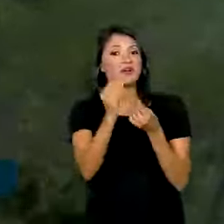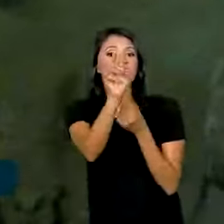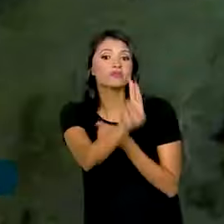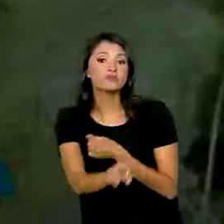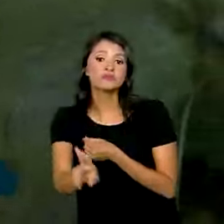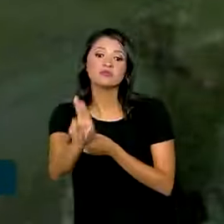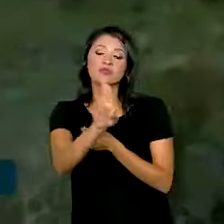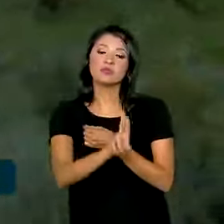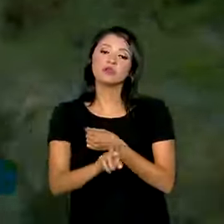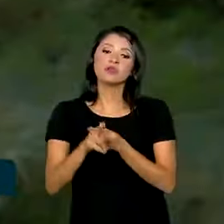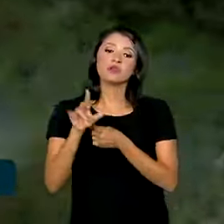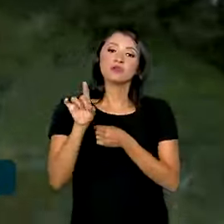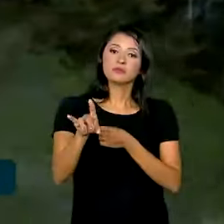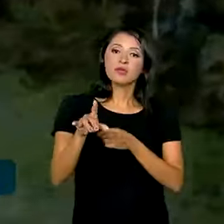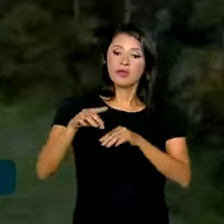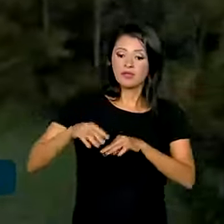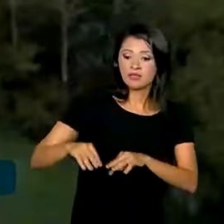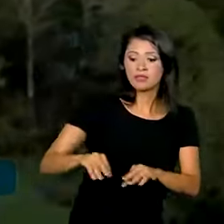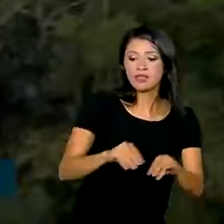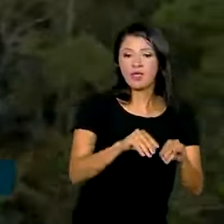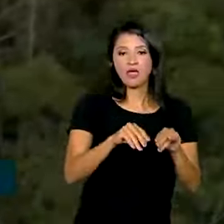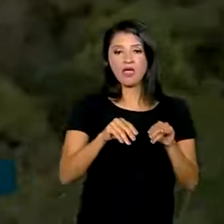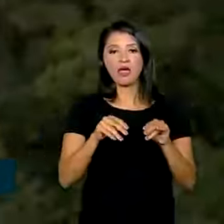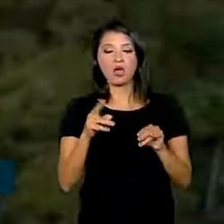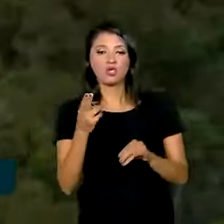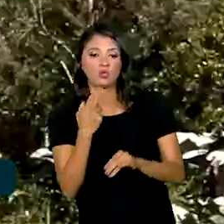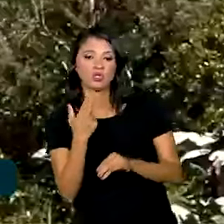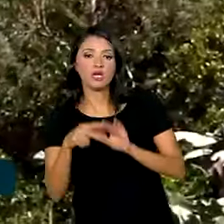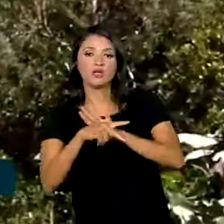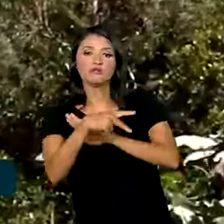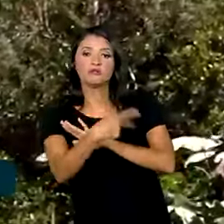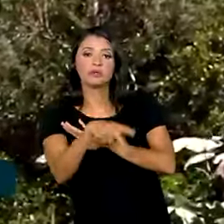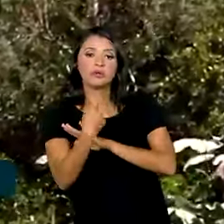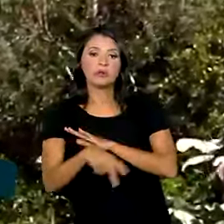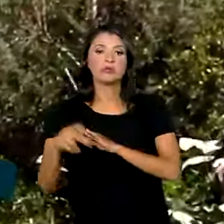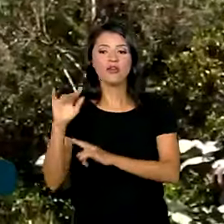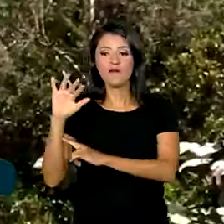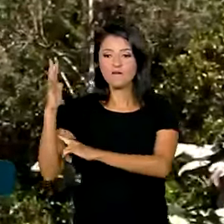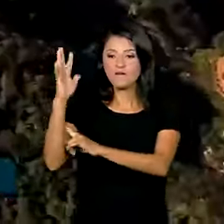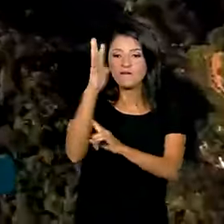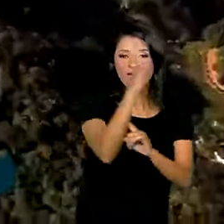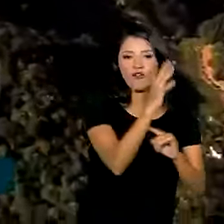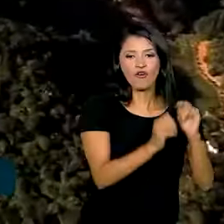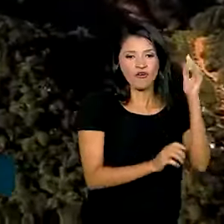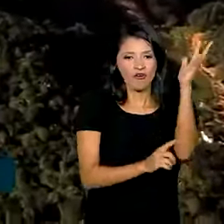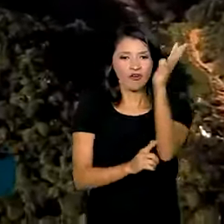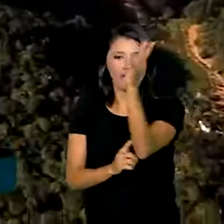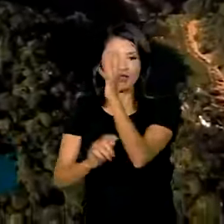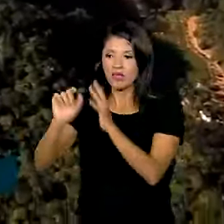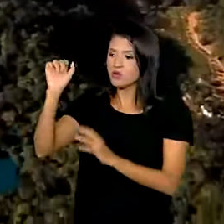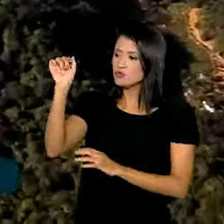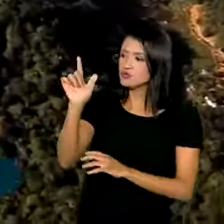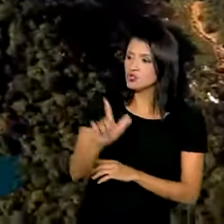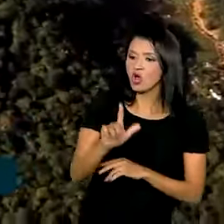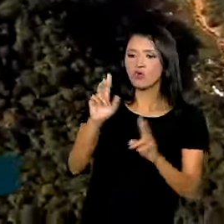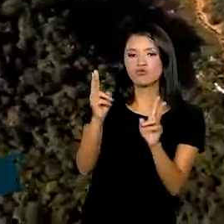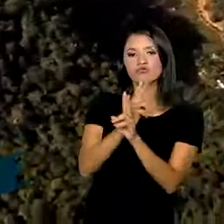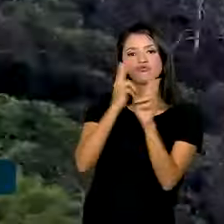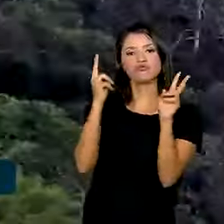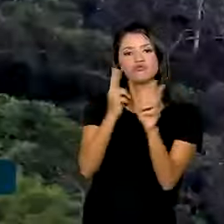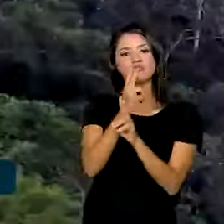utilizando a terra, seus nutrientes, a floresta, o sol e o